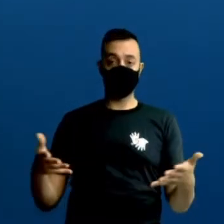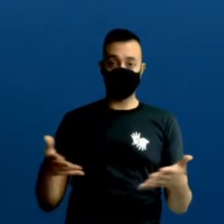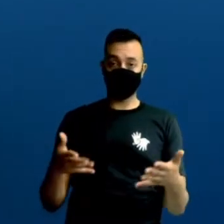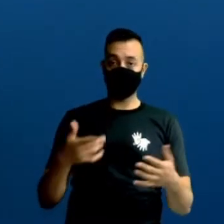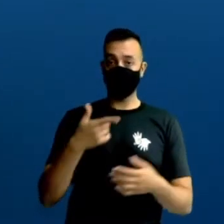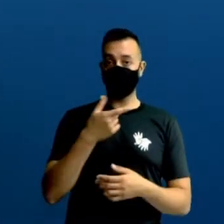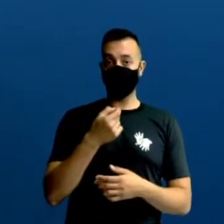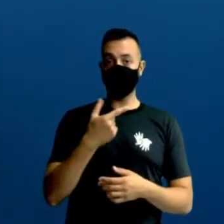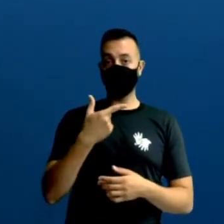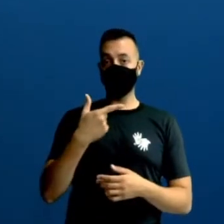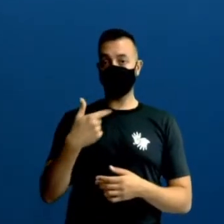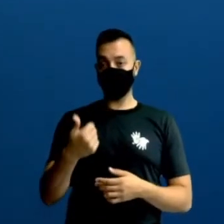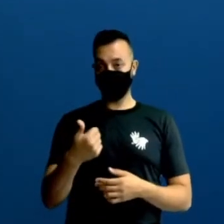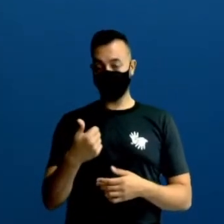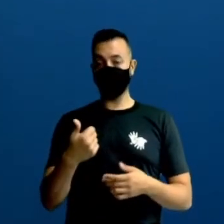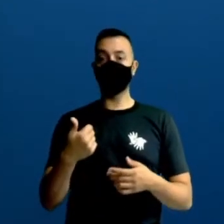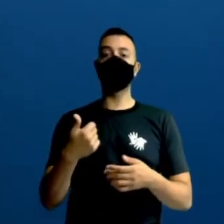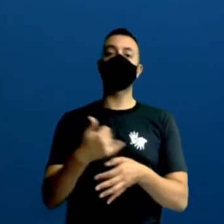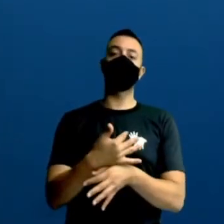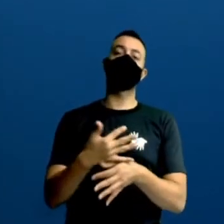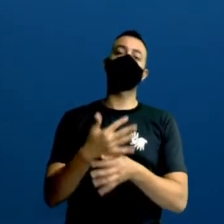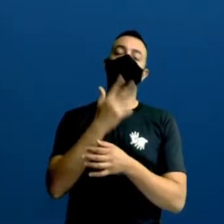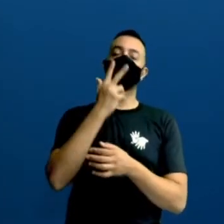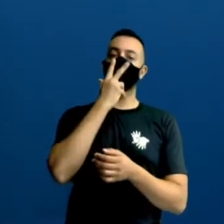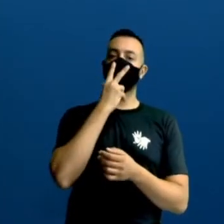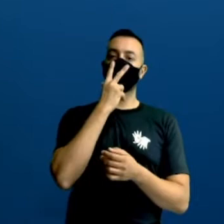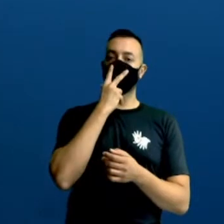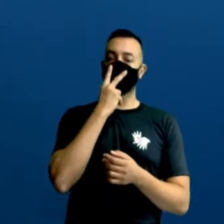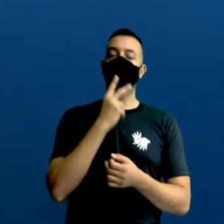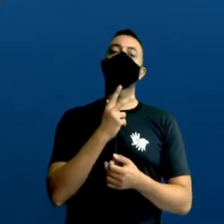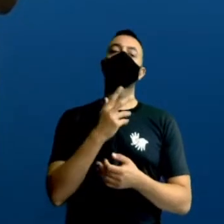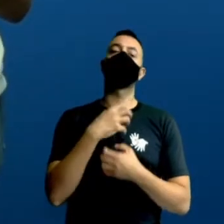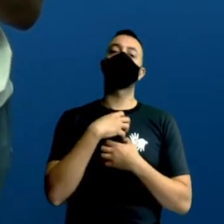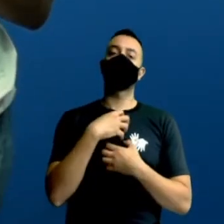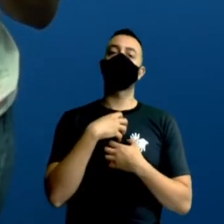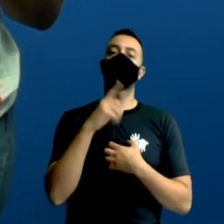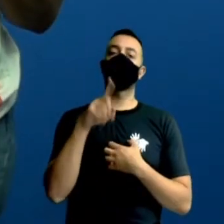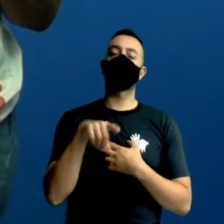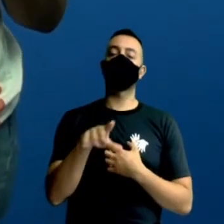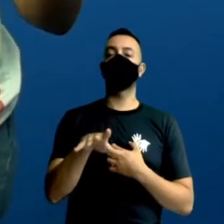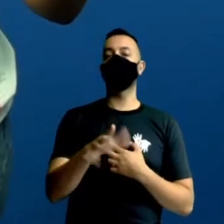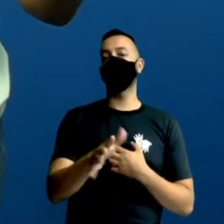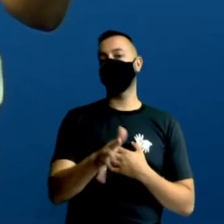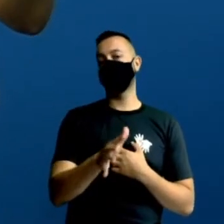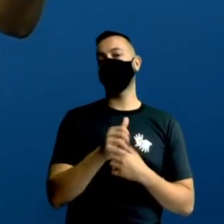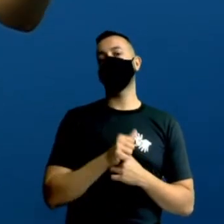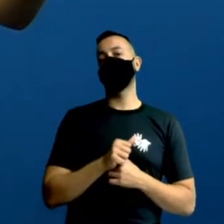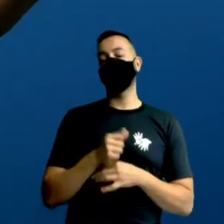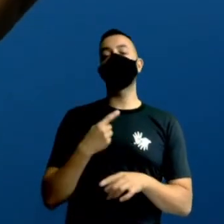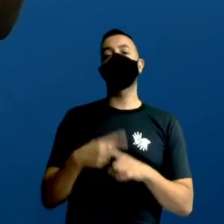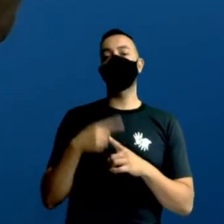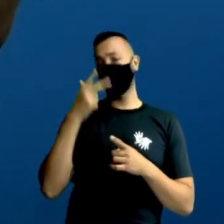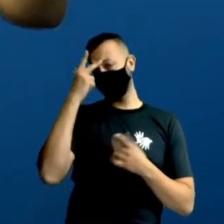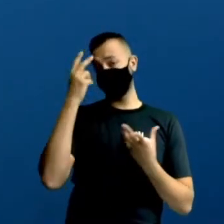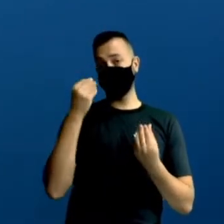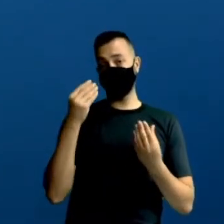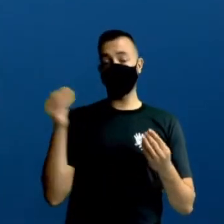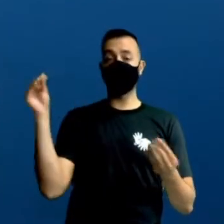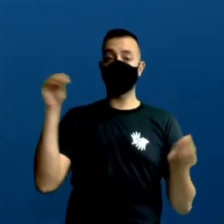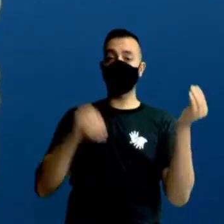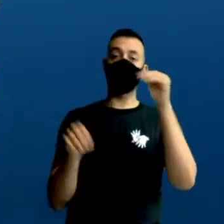agora 2021, a cidade de Vitória de Santo Antão já está como um porte médio, porque muitas pessoas estão vindo morar